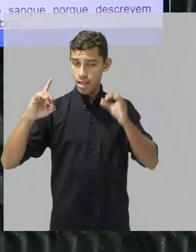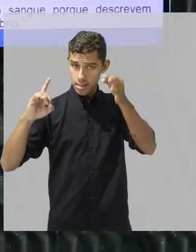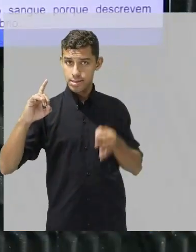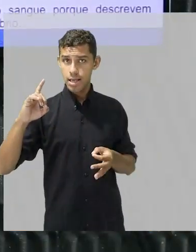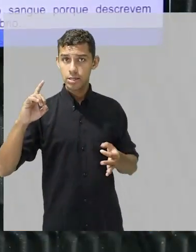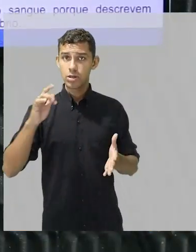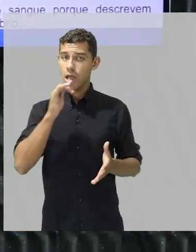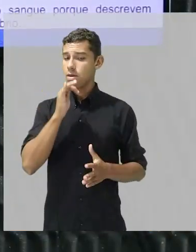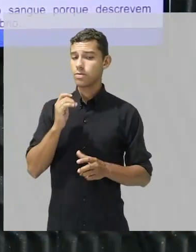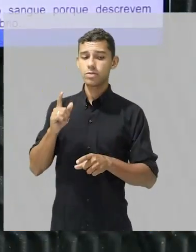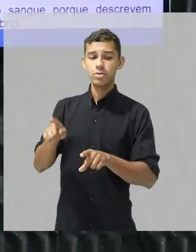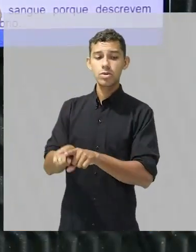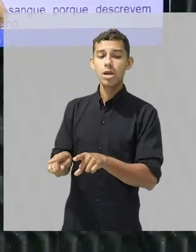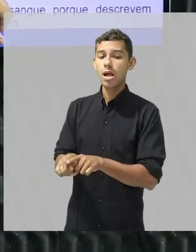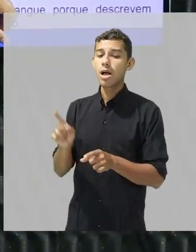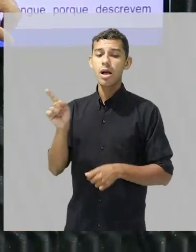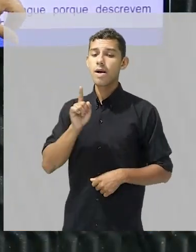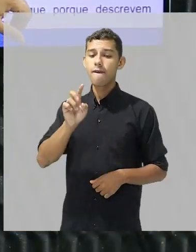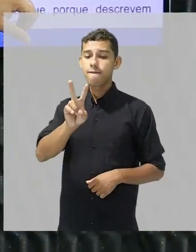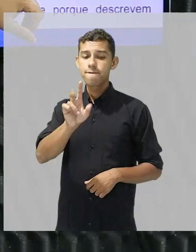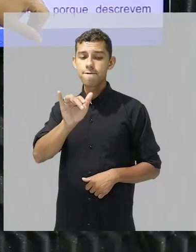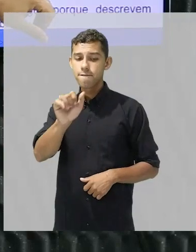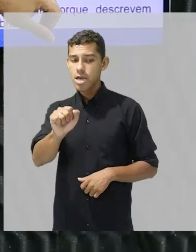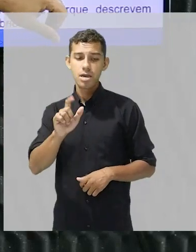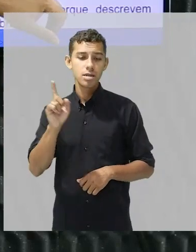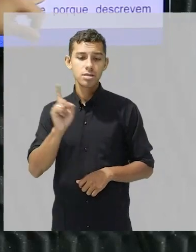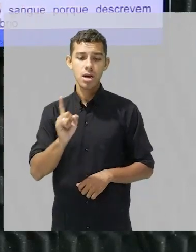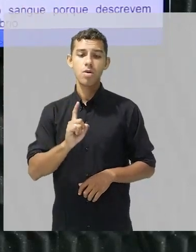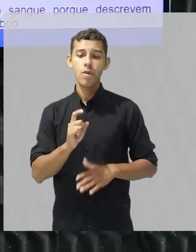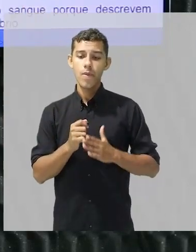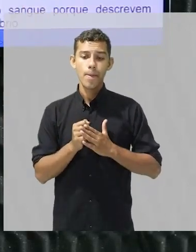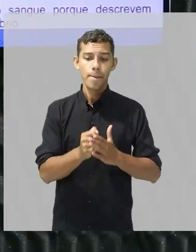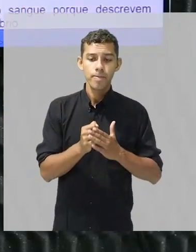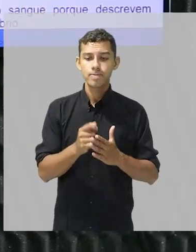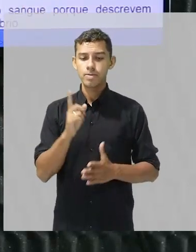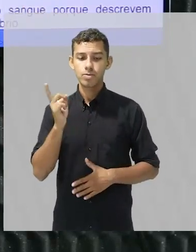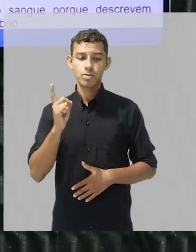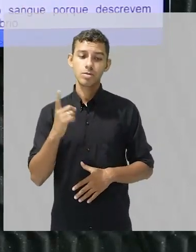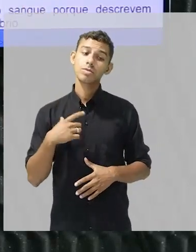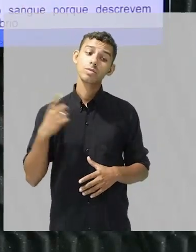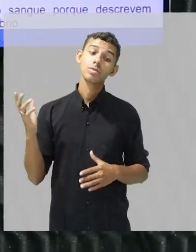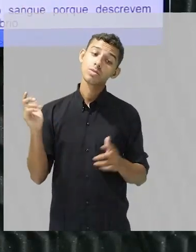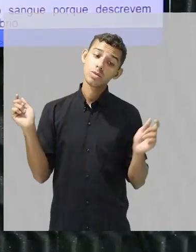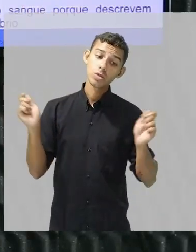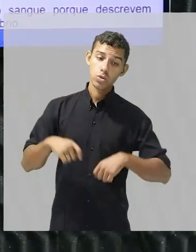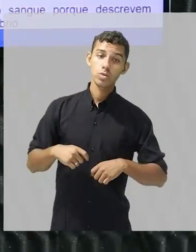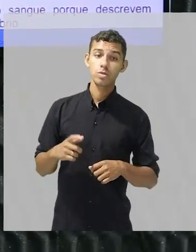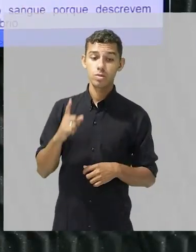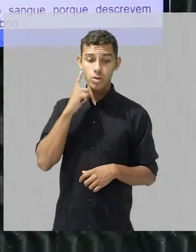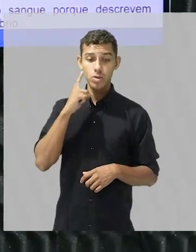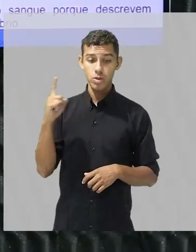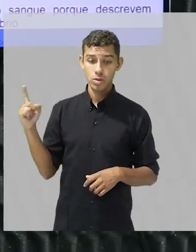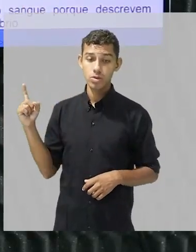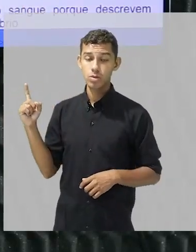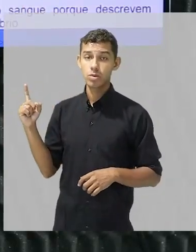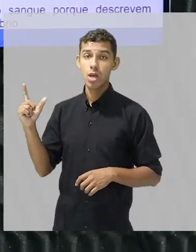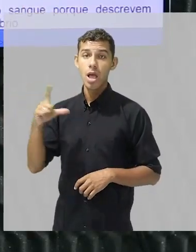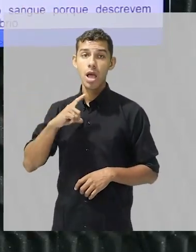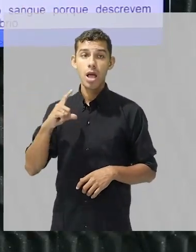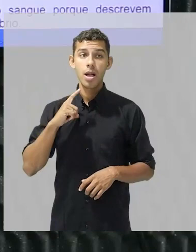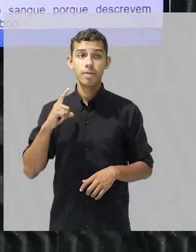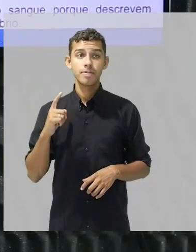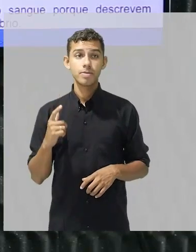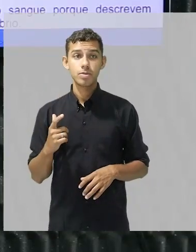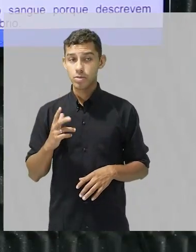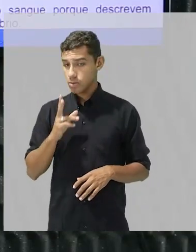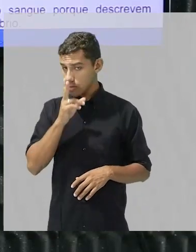proporcionar pressão para que o sangue vença essa força-peso. Na verdade, quem promove essa